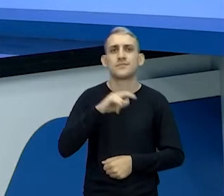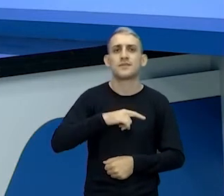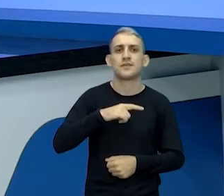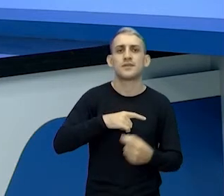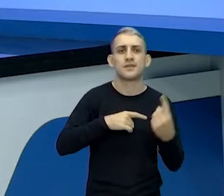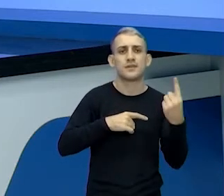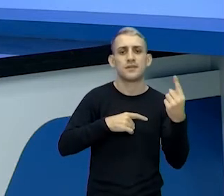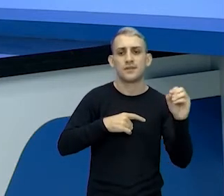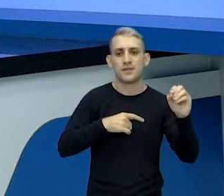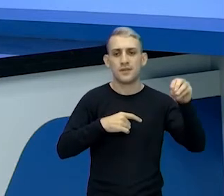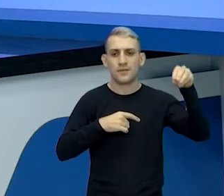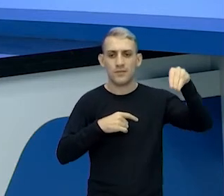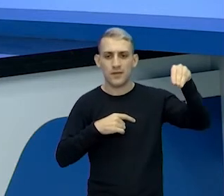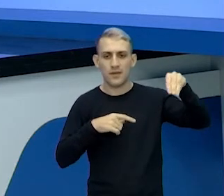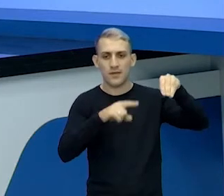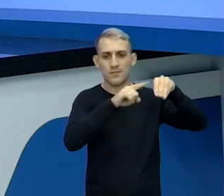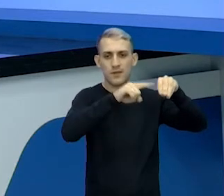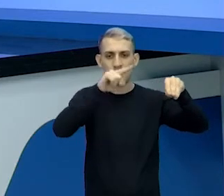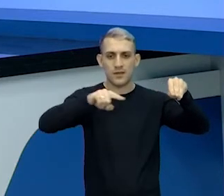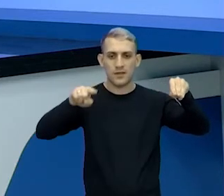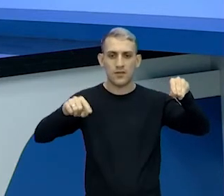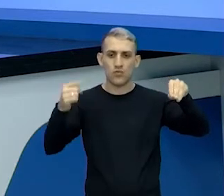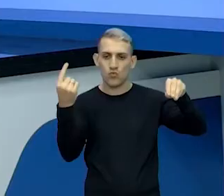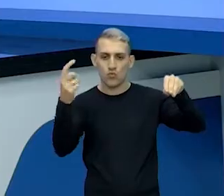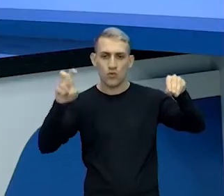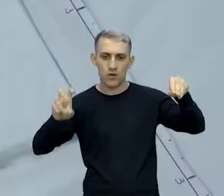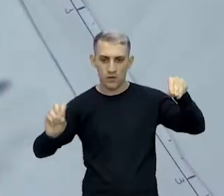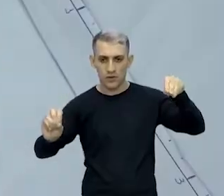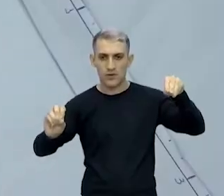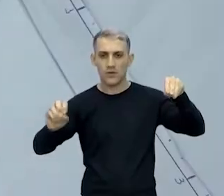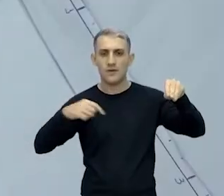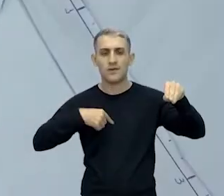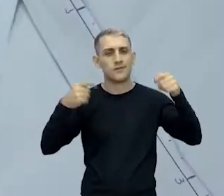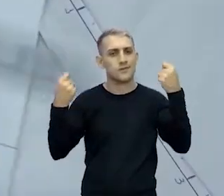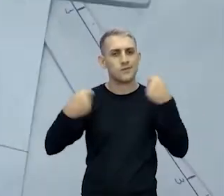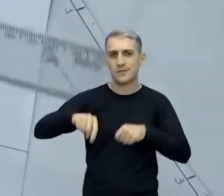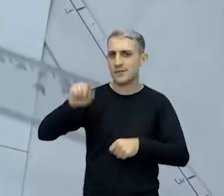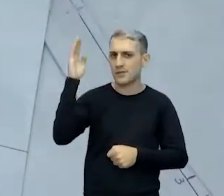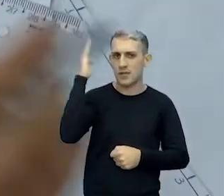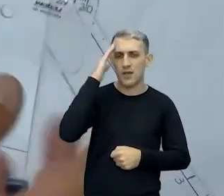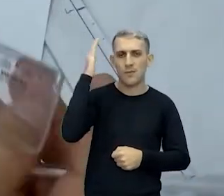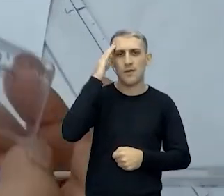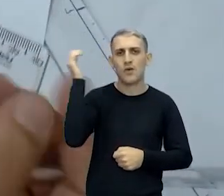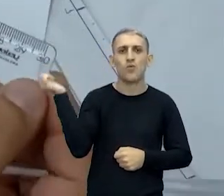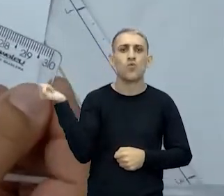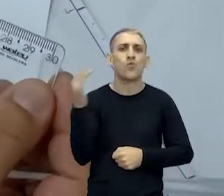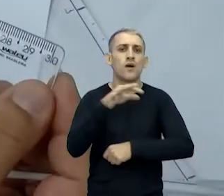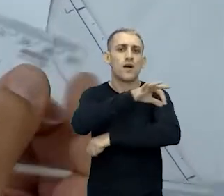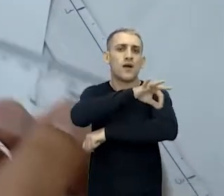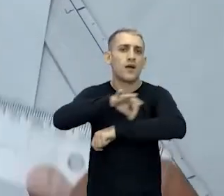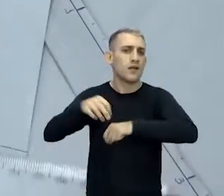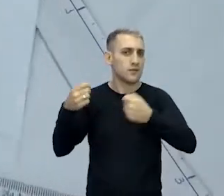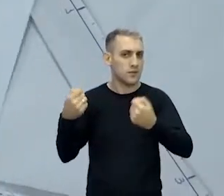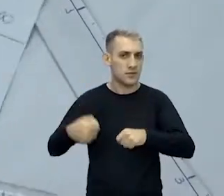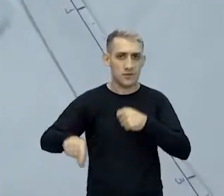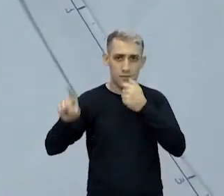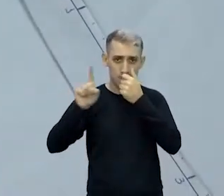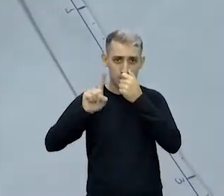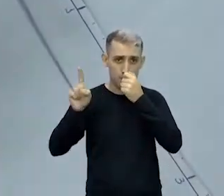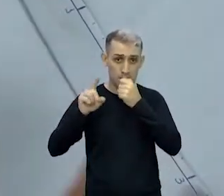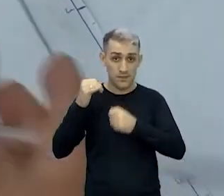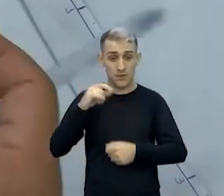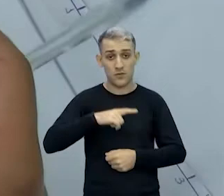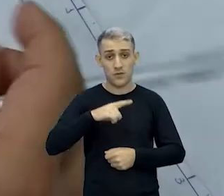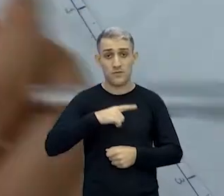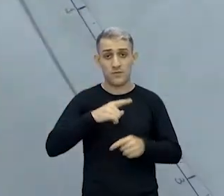10 metros na escala de 1:50? Eu não preciso saber quanto seria na régua. Tá? Se eu já